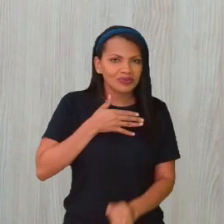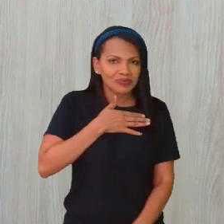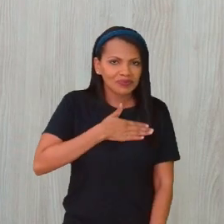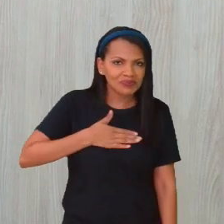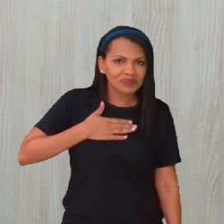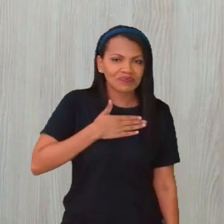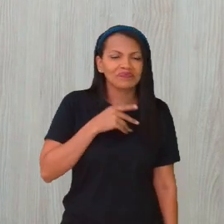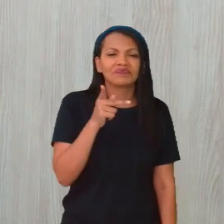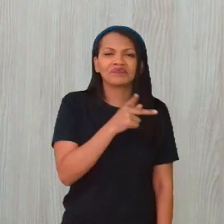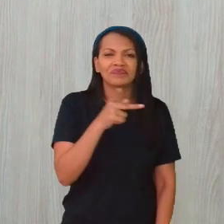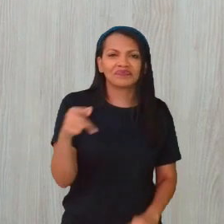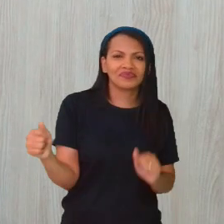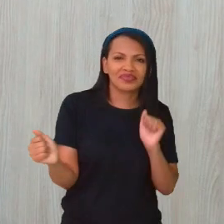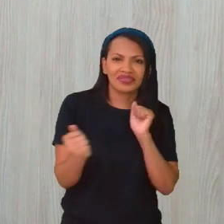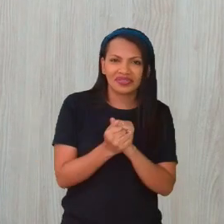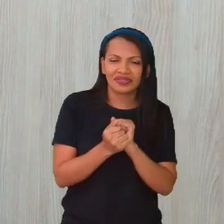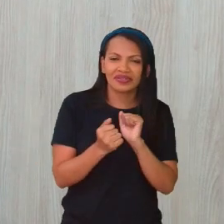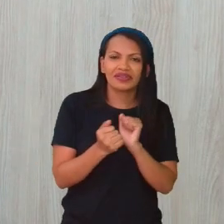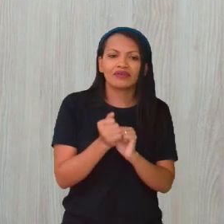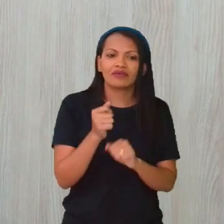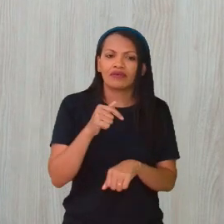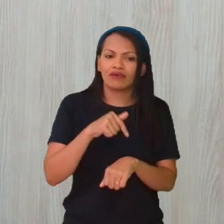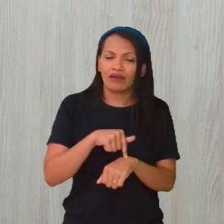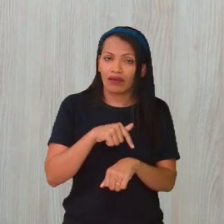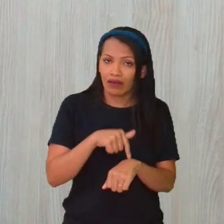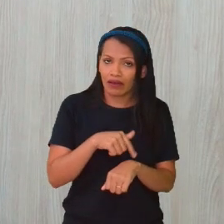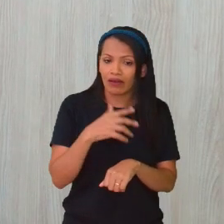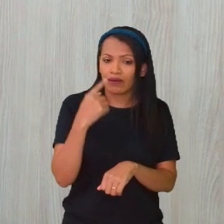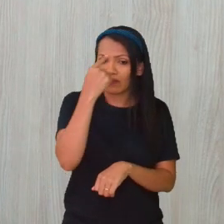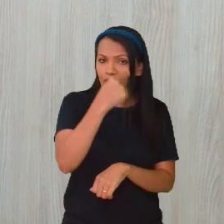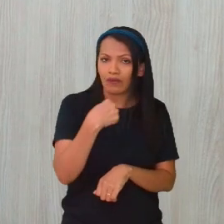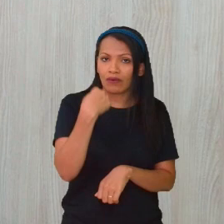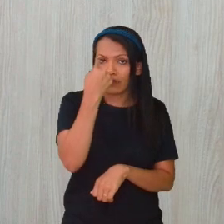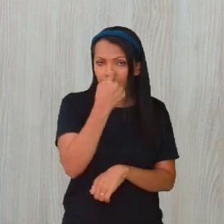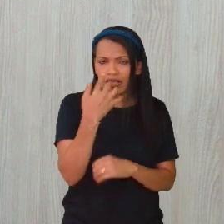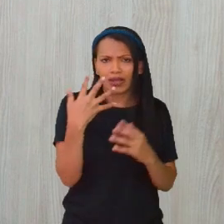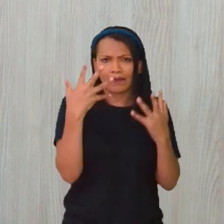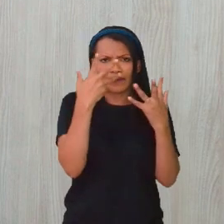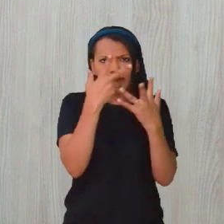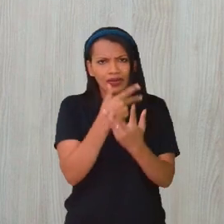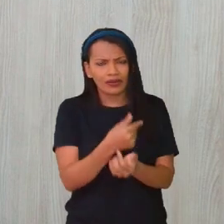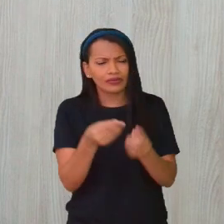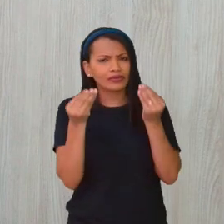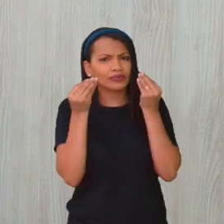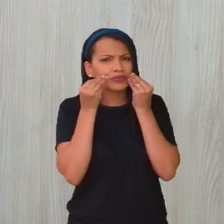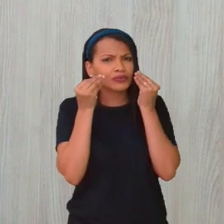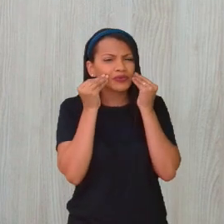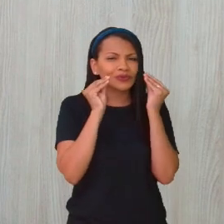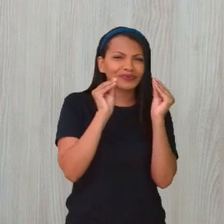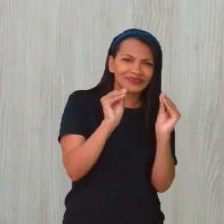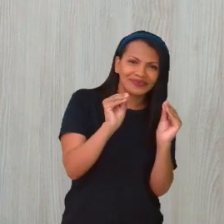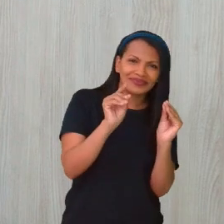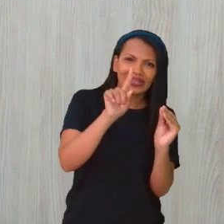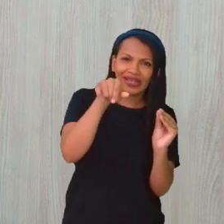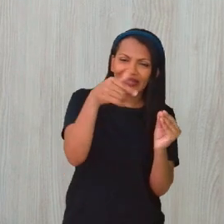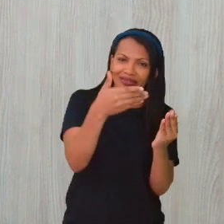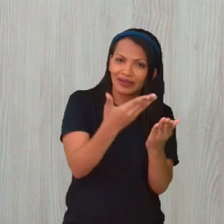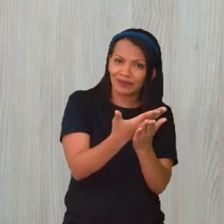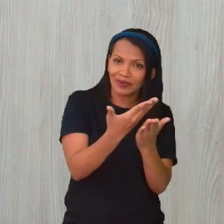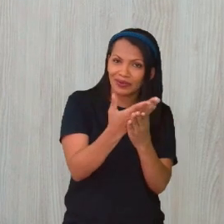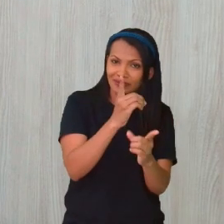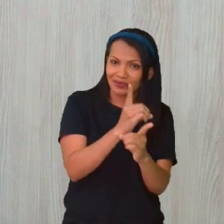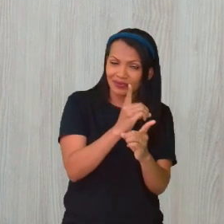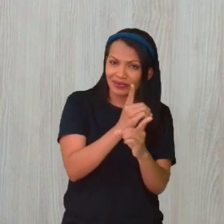professora Tânia. Estamos juntos, uma hora aqui maravilhosa, né? E aqui, ó, vai um beijo do rostinho lindo. Até o próximo